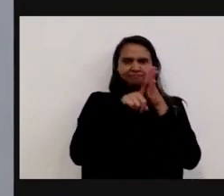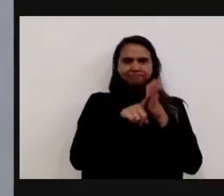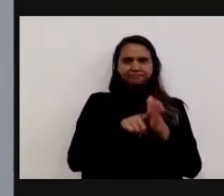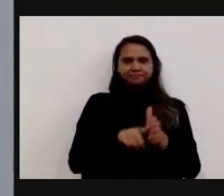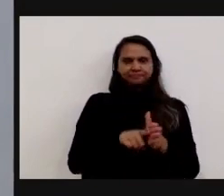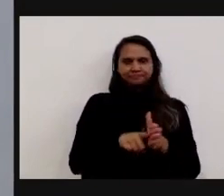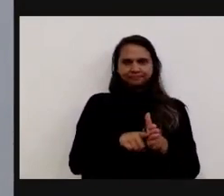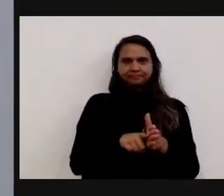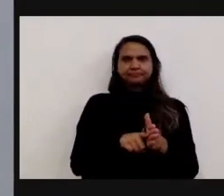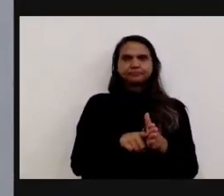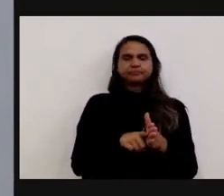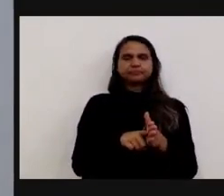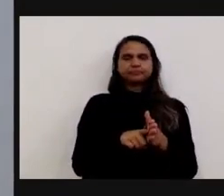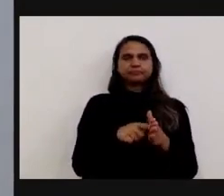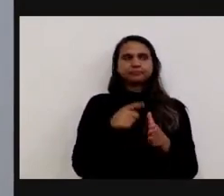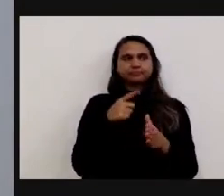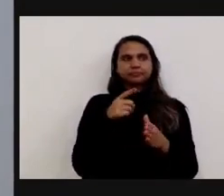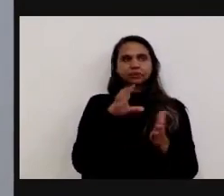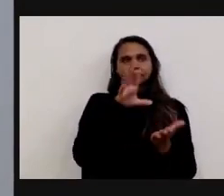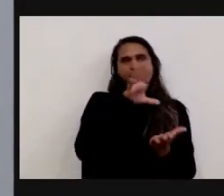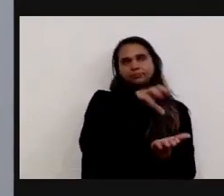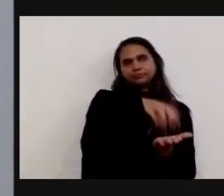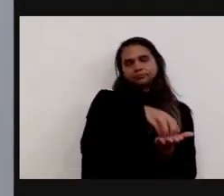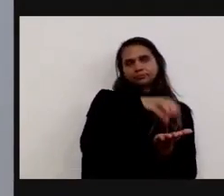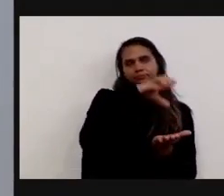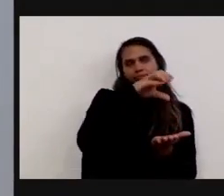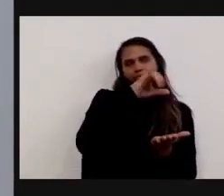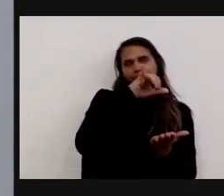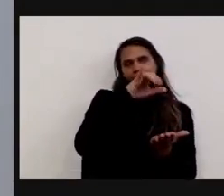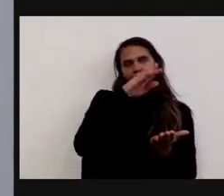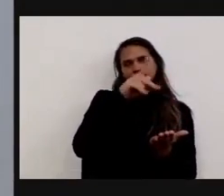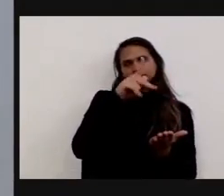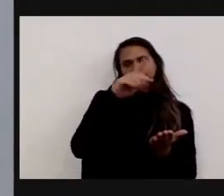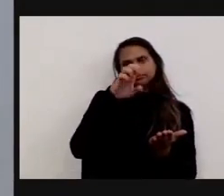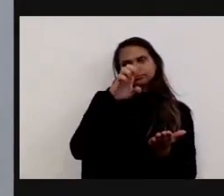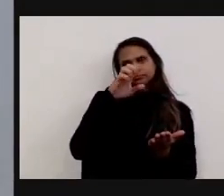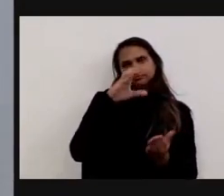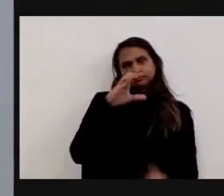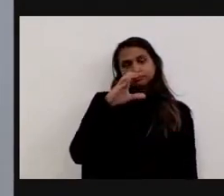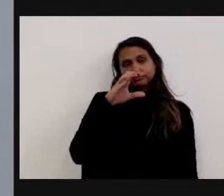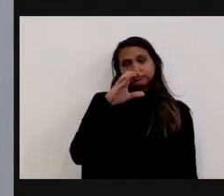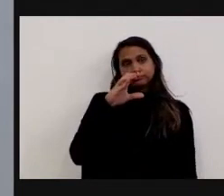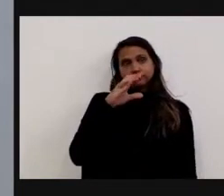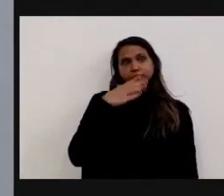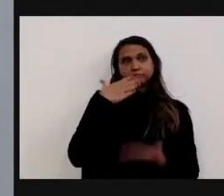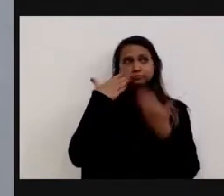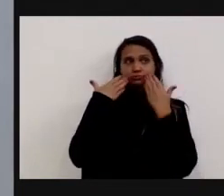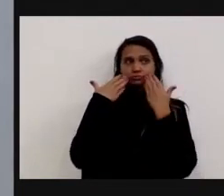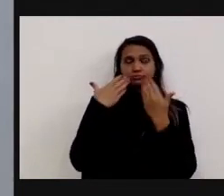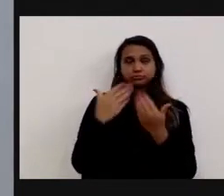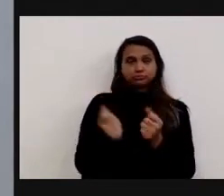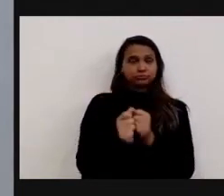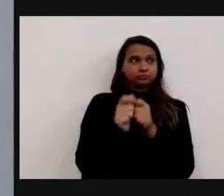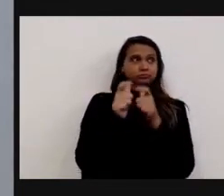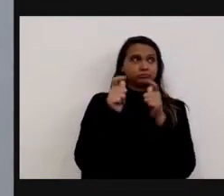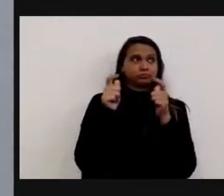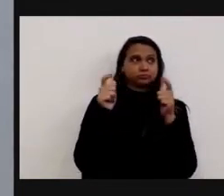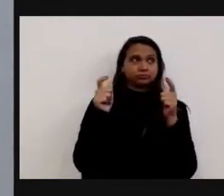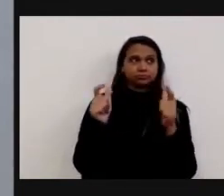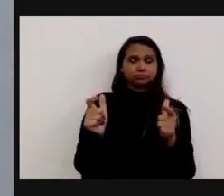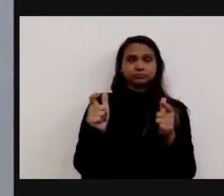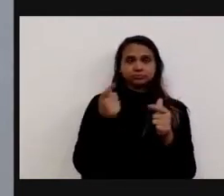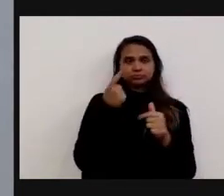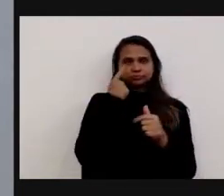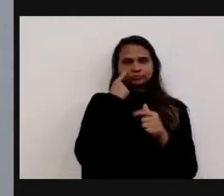nos órgãos do cipec que são os órgãos do Poder Executivo Federal uma amostragem gigantesca Eles